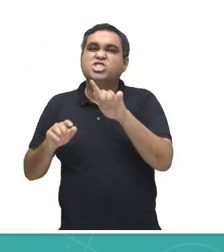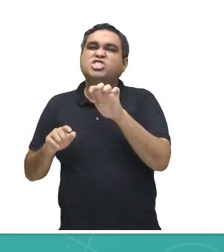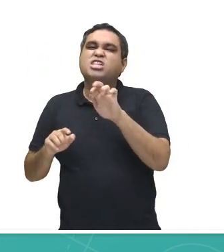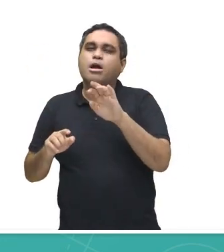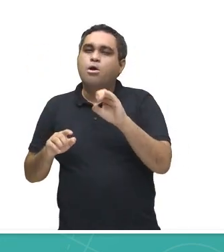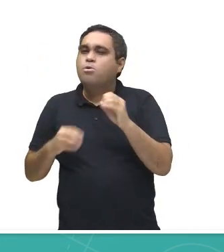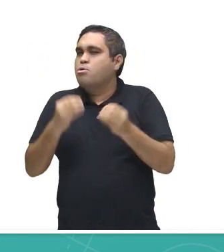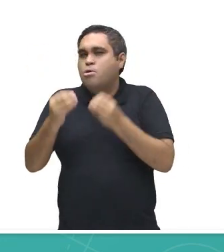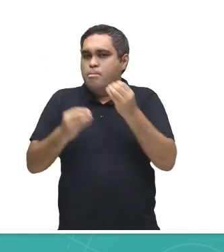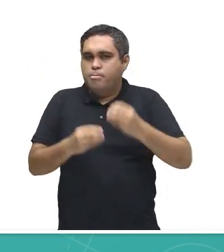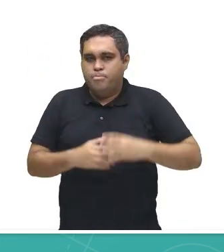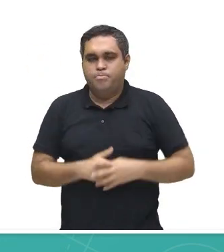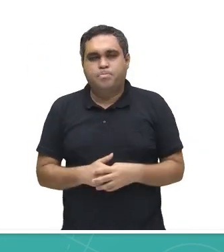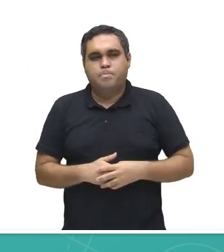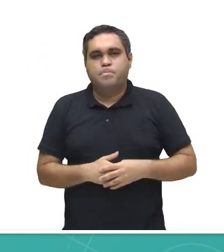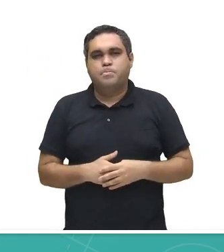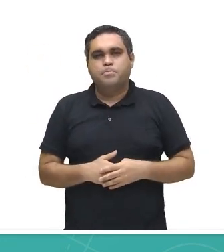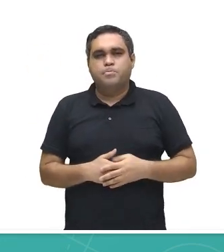retorno com vocês.